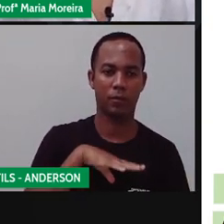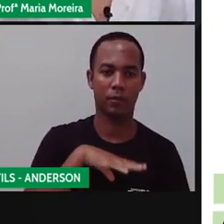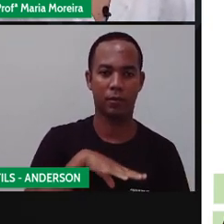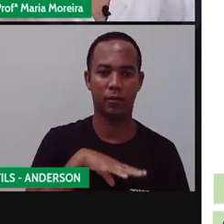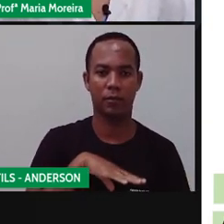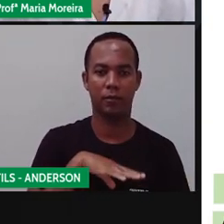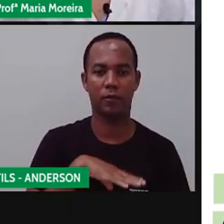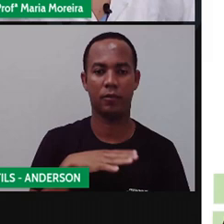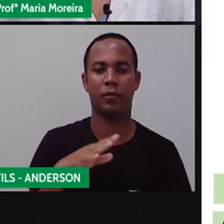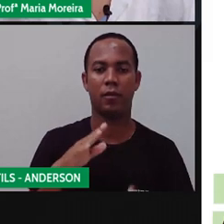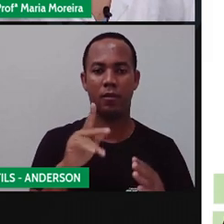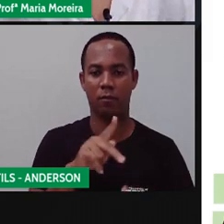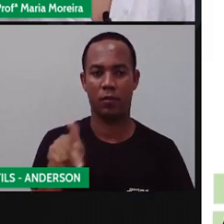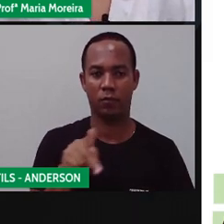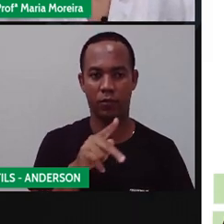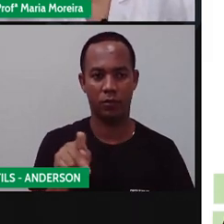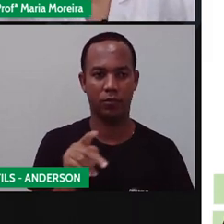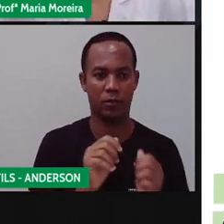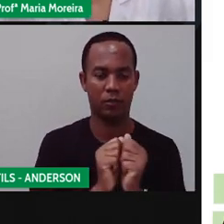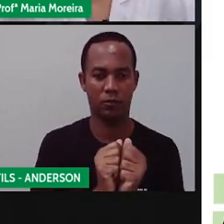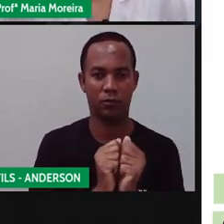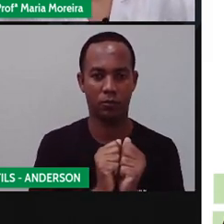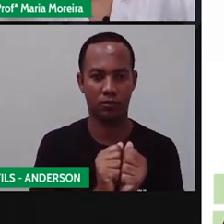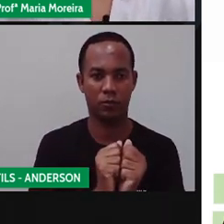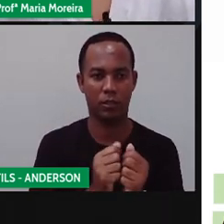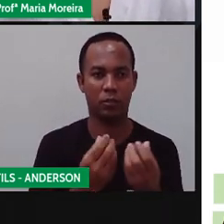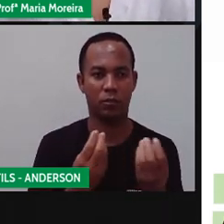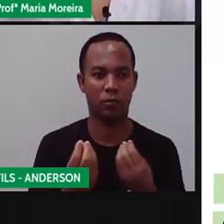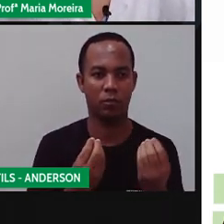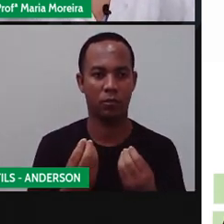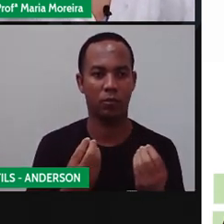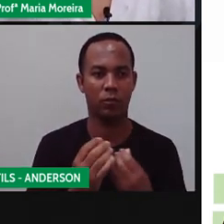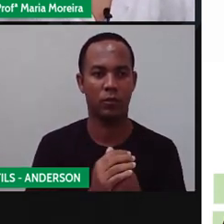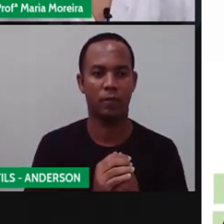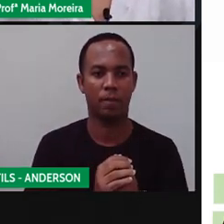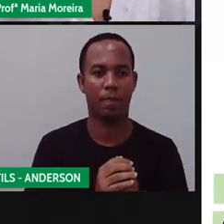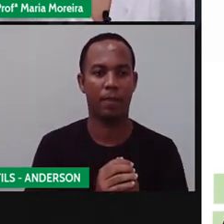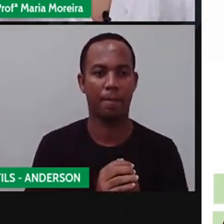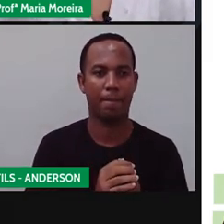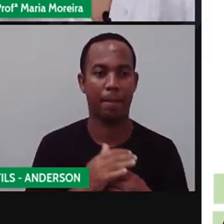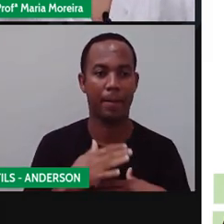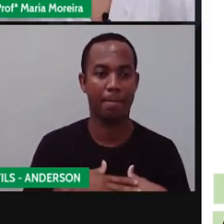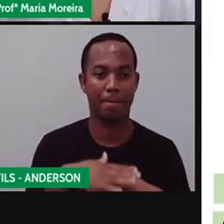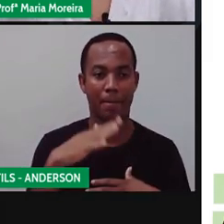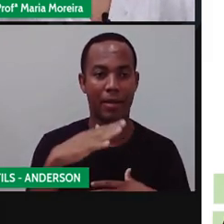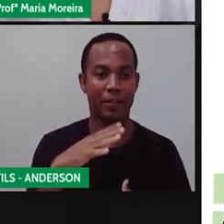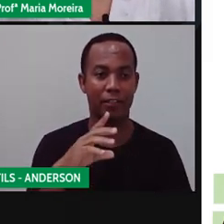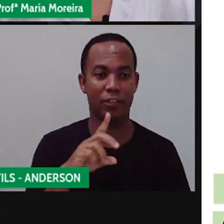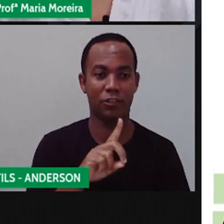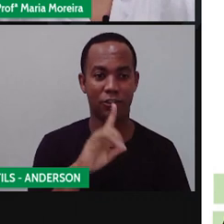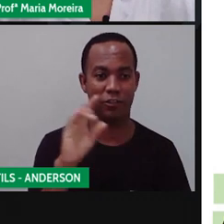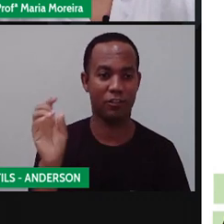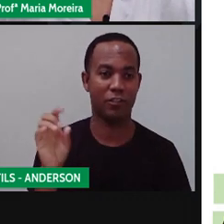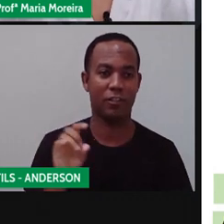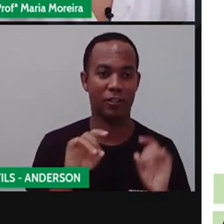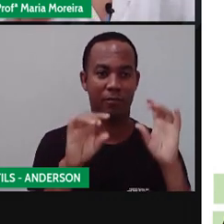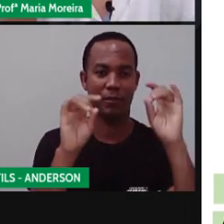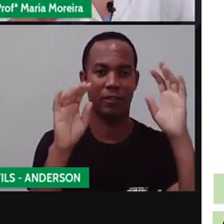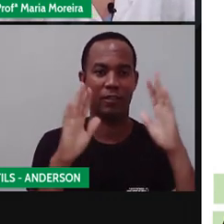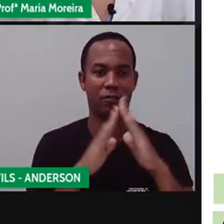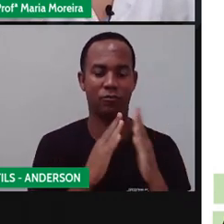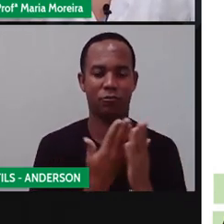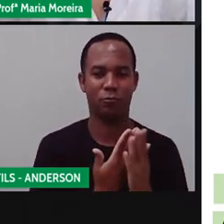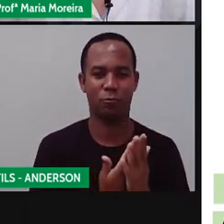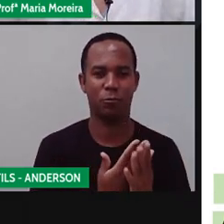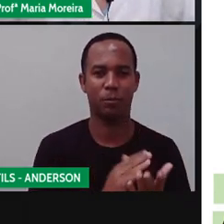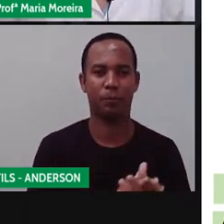linguagens. Pró Maria e Anderson aqui com vocês, não é terceiro ano, para mais um dia de aula.